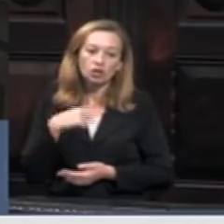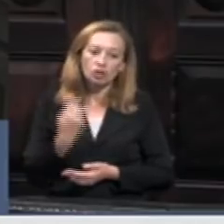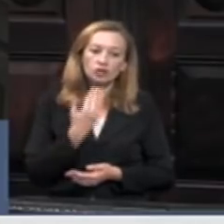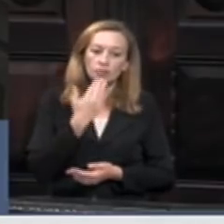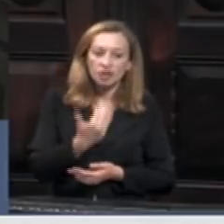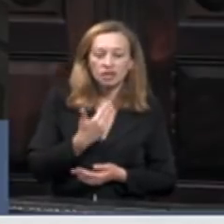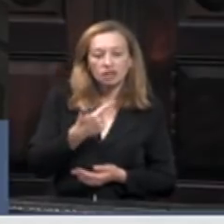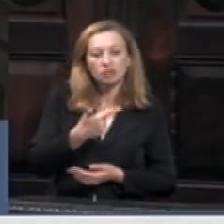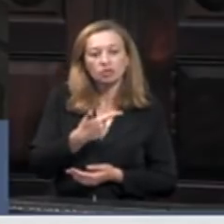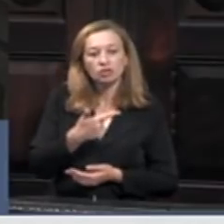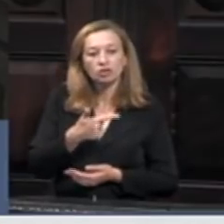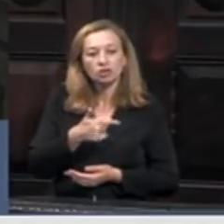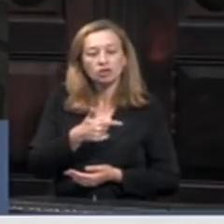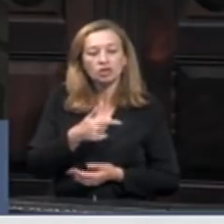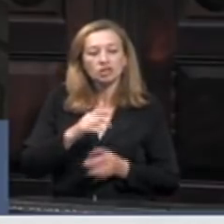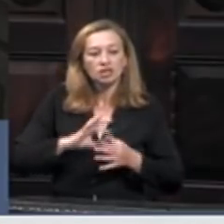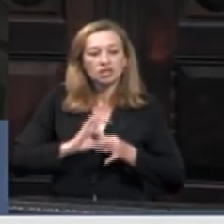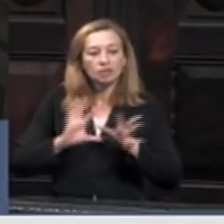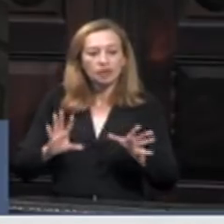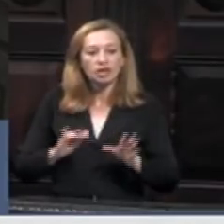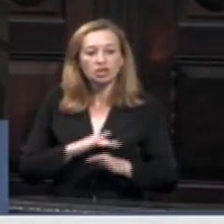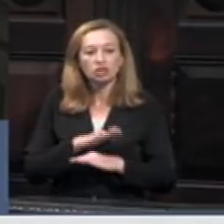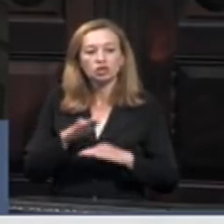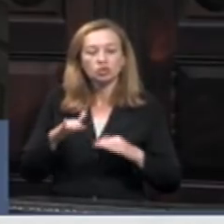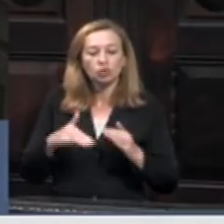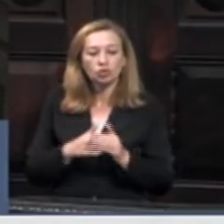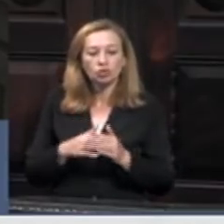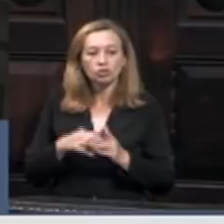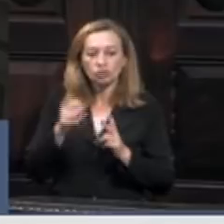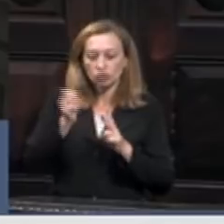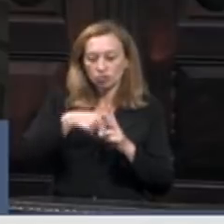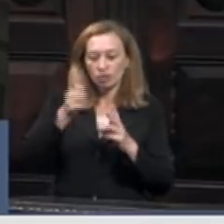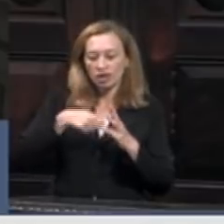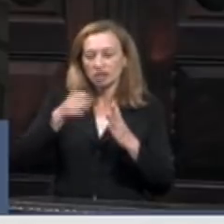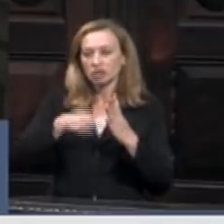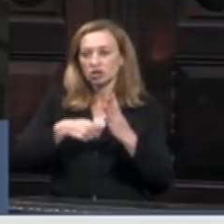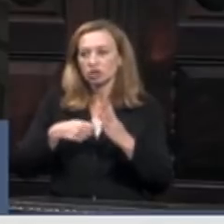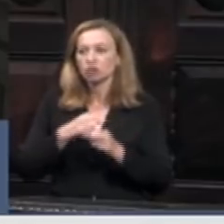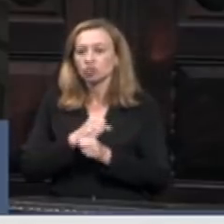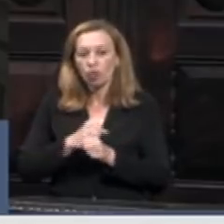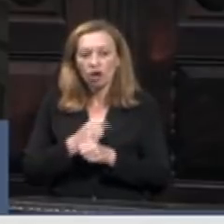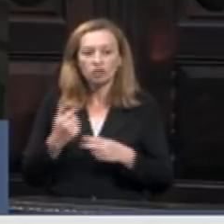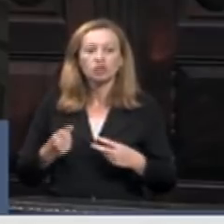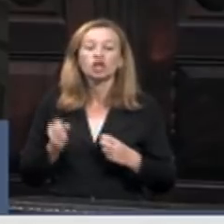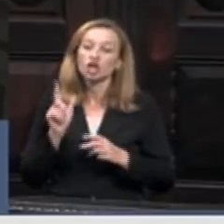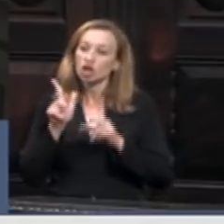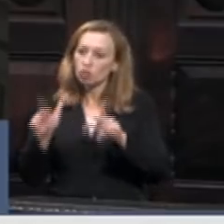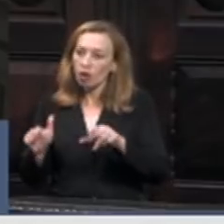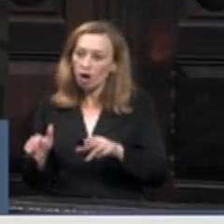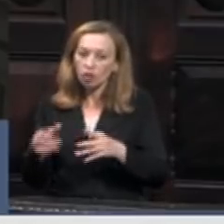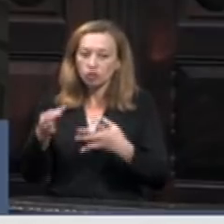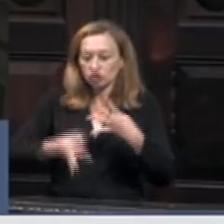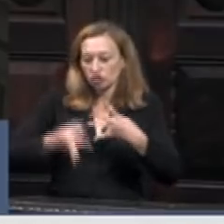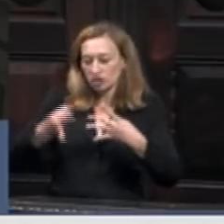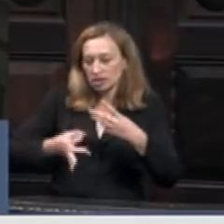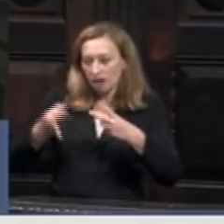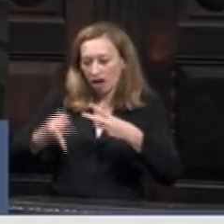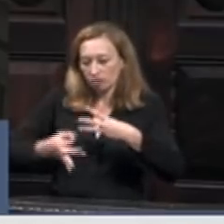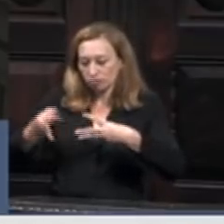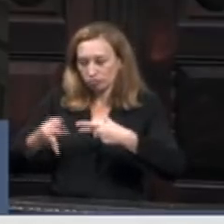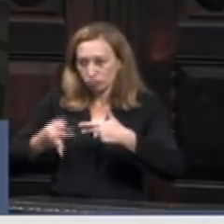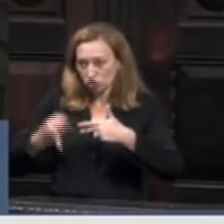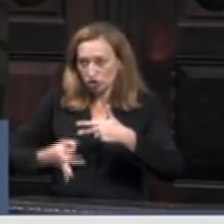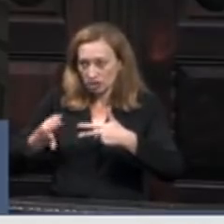10º é que ele seja liberado todos os meses do ano, igual o dinheiro do judiciário,